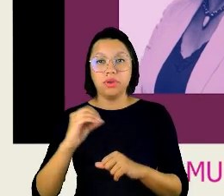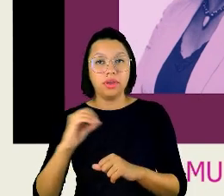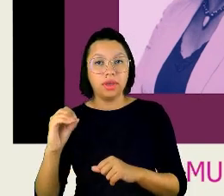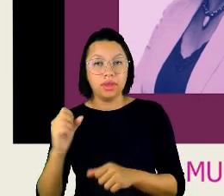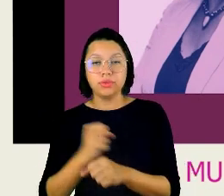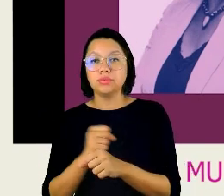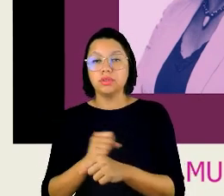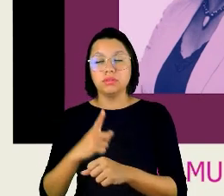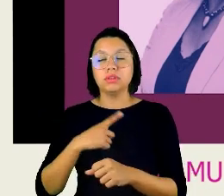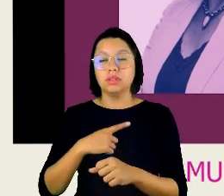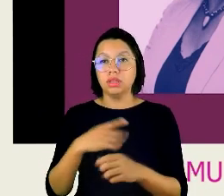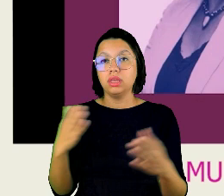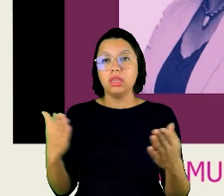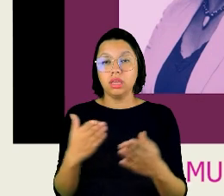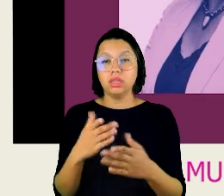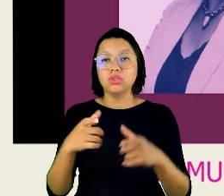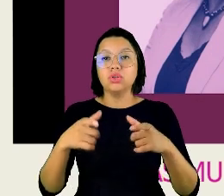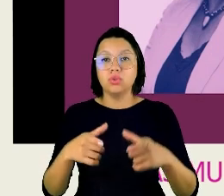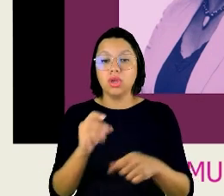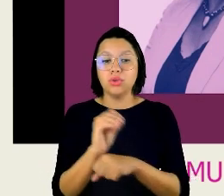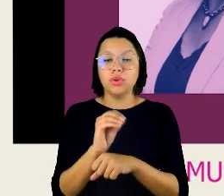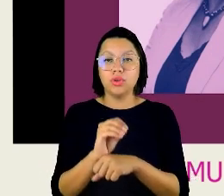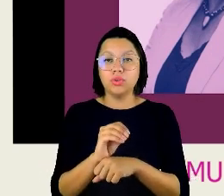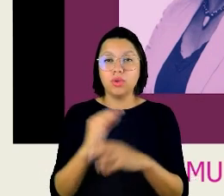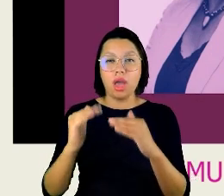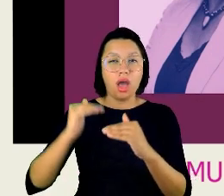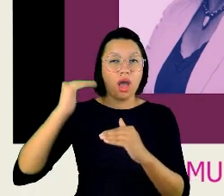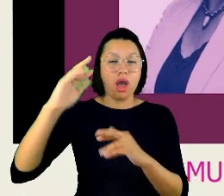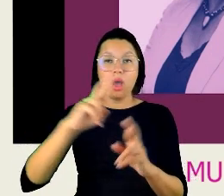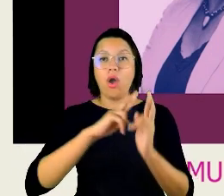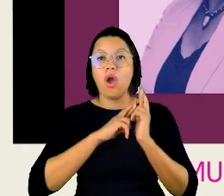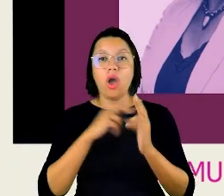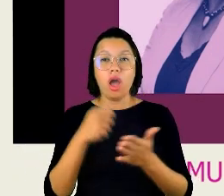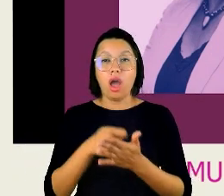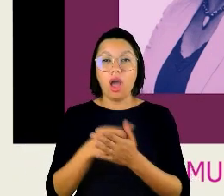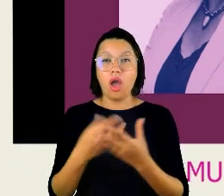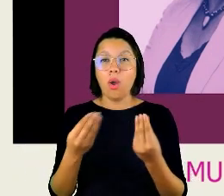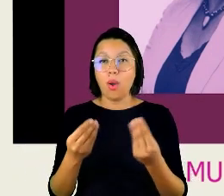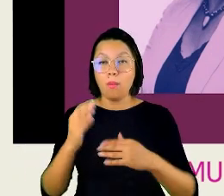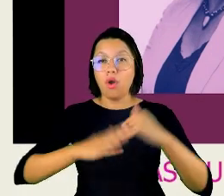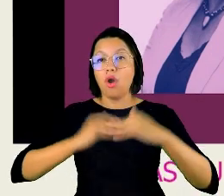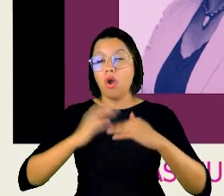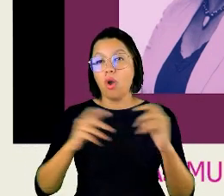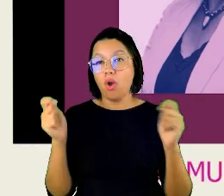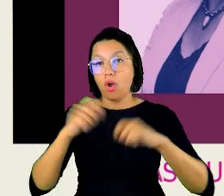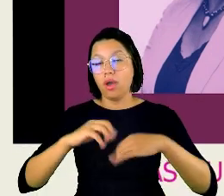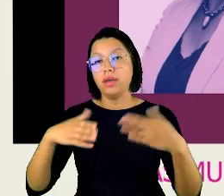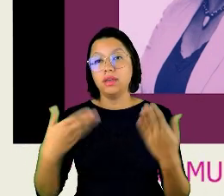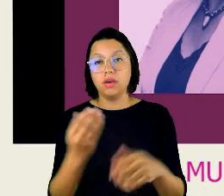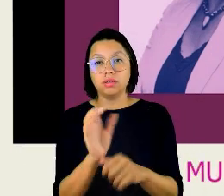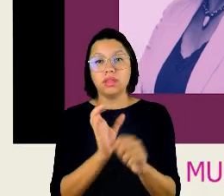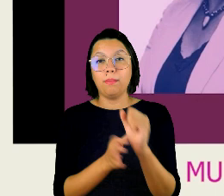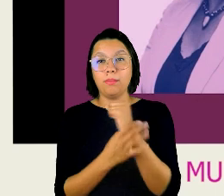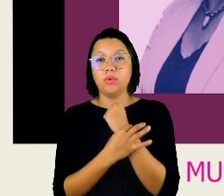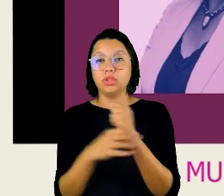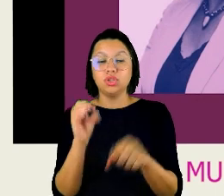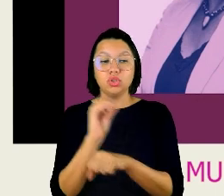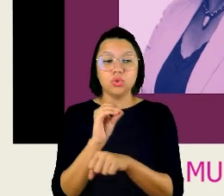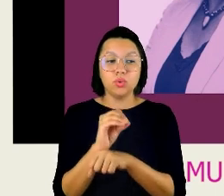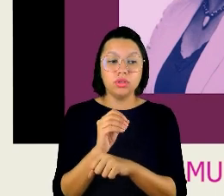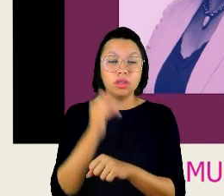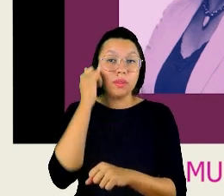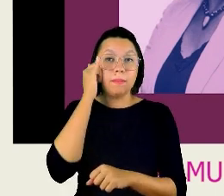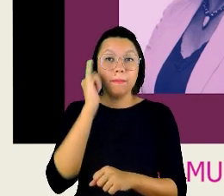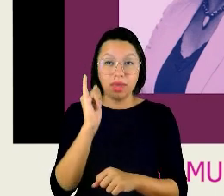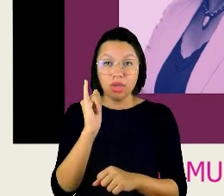gente tem. Esse lugar de cuidador é um lugar de alta responsabilidade, que exige muita competência, então você está protegendo, você está cuidando, você está